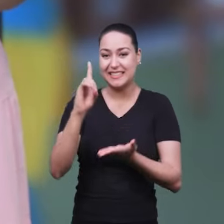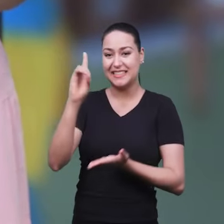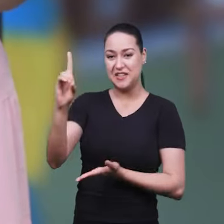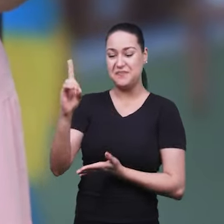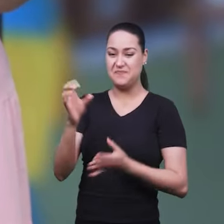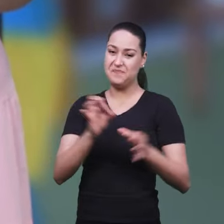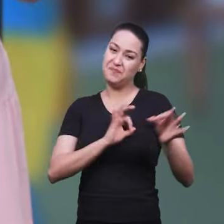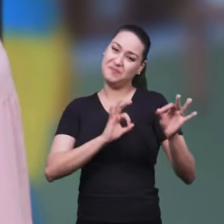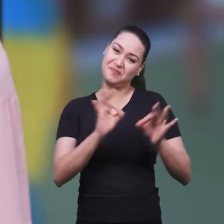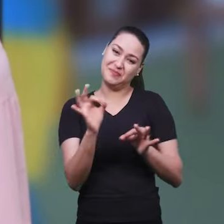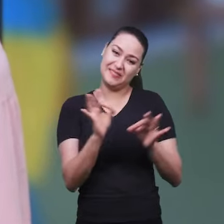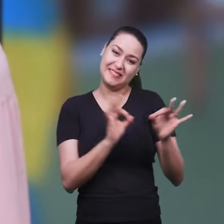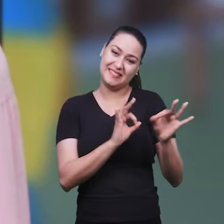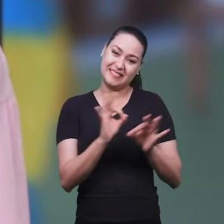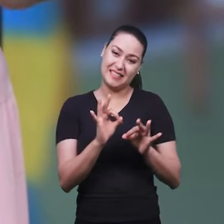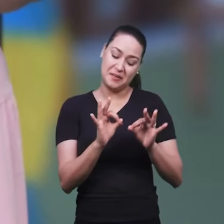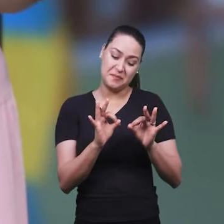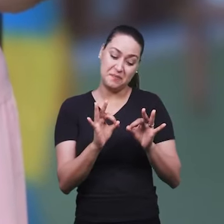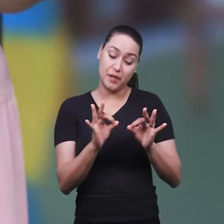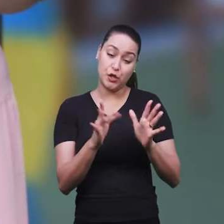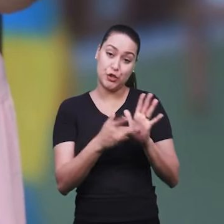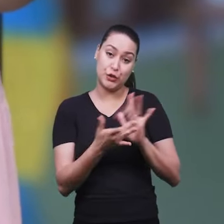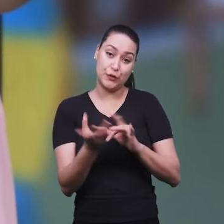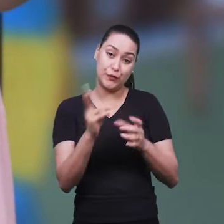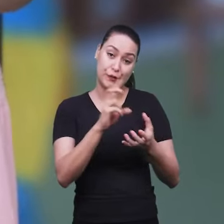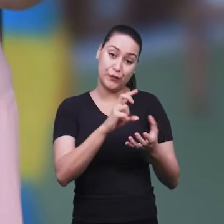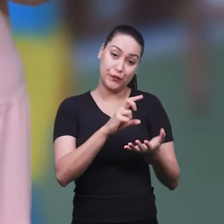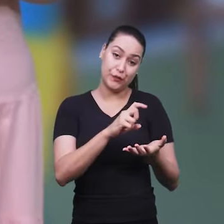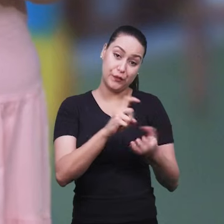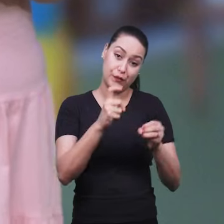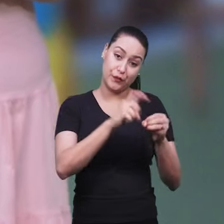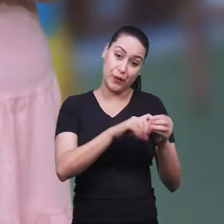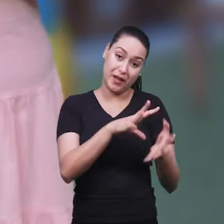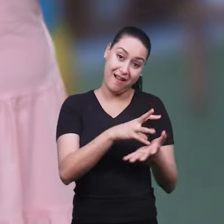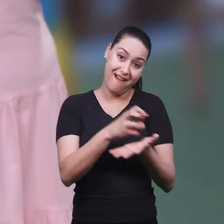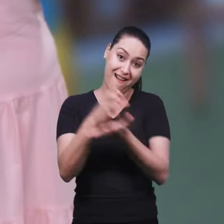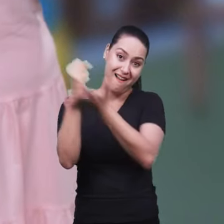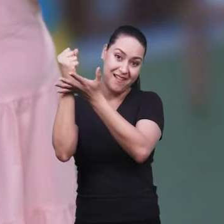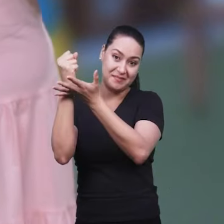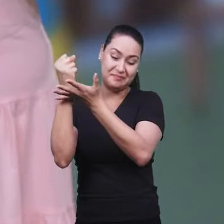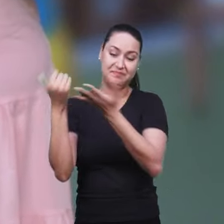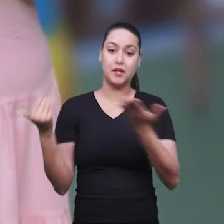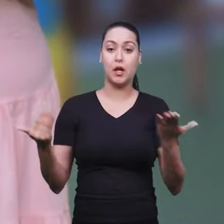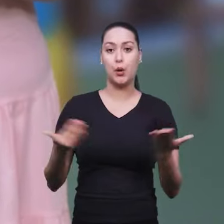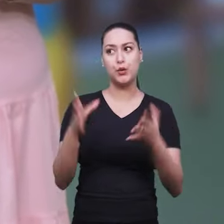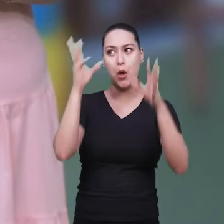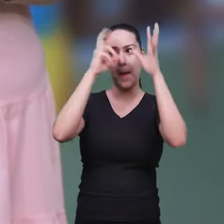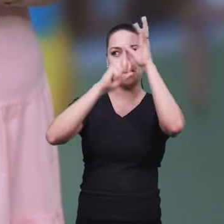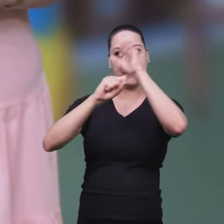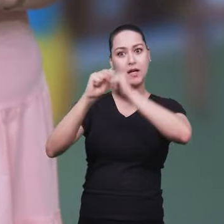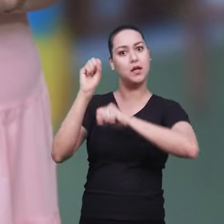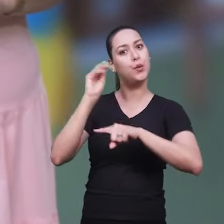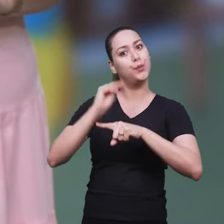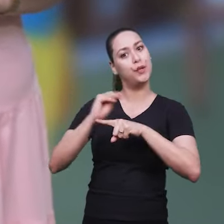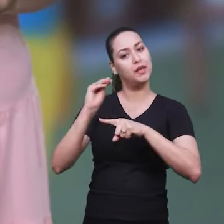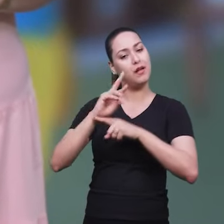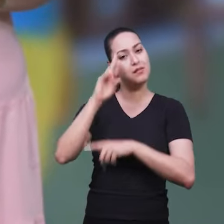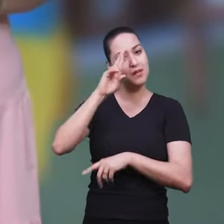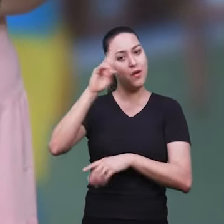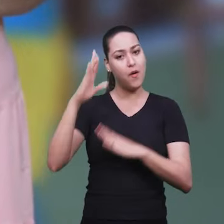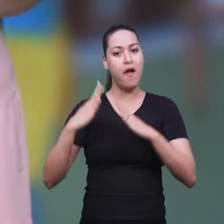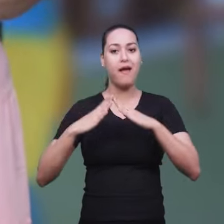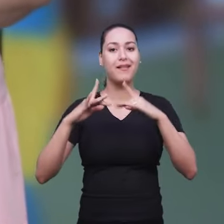somos preparados para a volta de Jesus. Hoje vamos aprender sobre o cuidado do Senhor com a sua